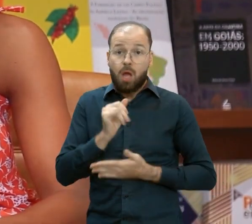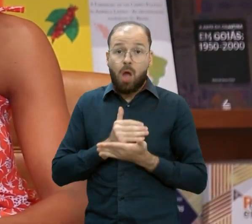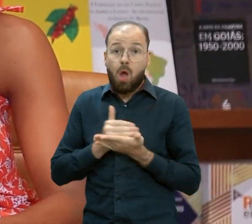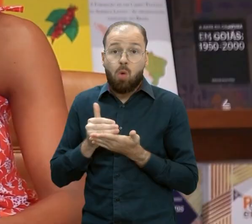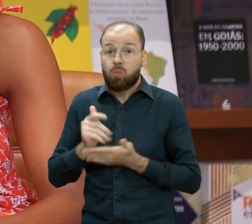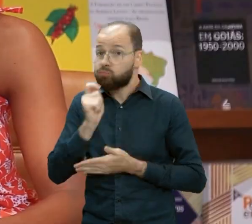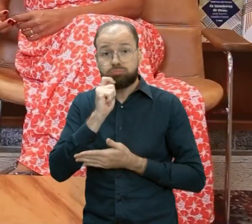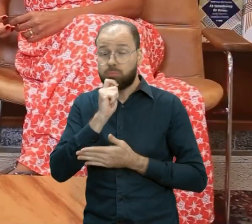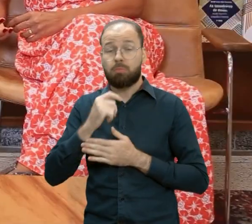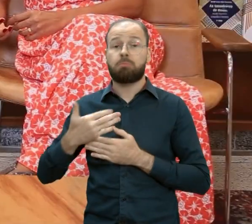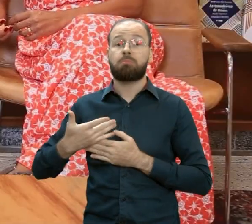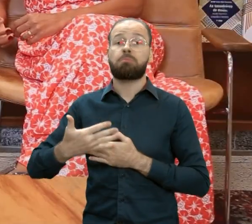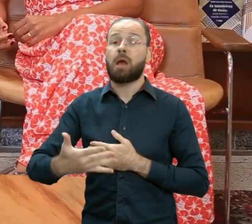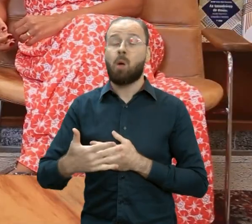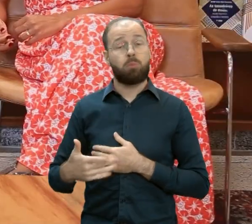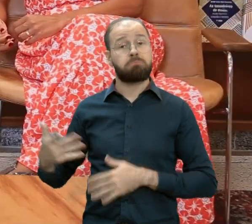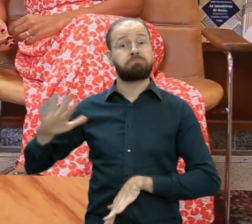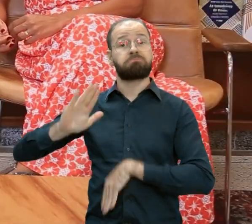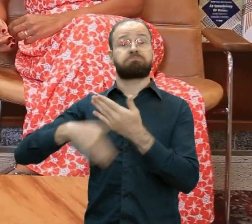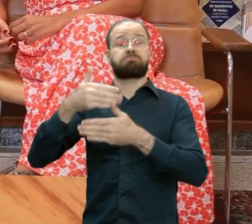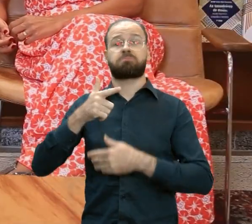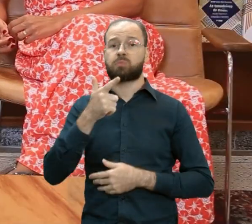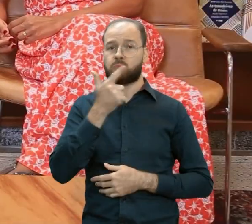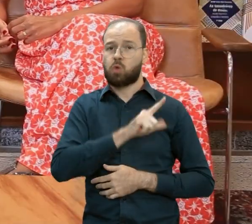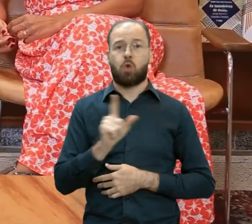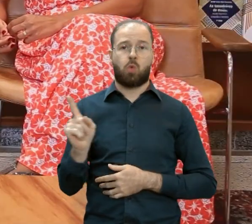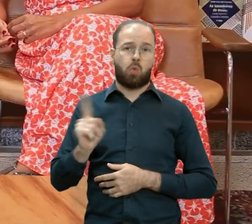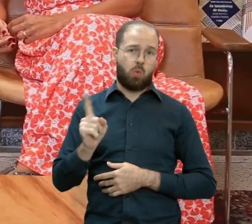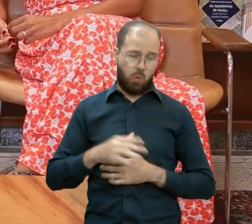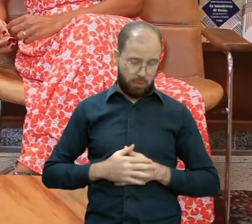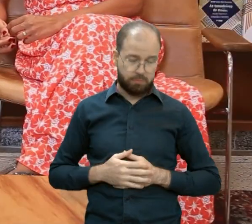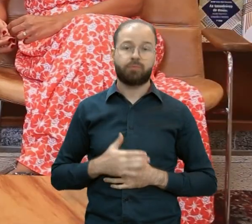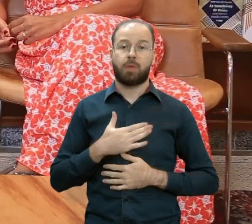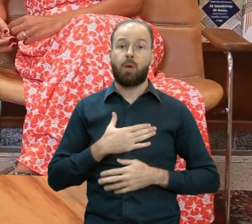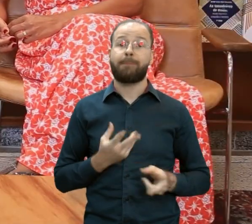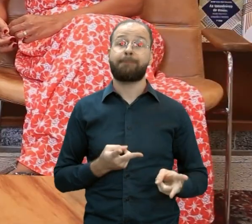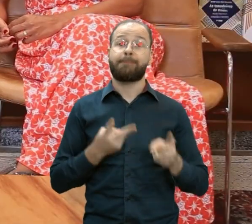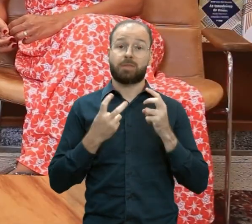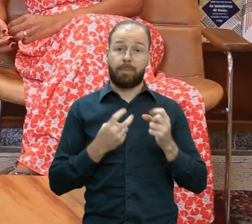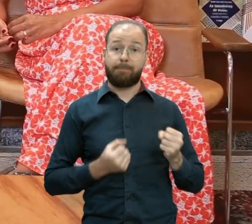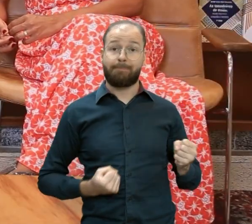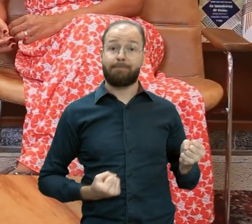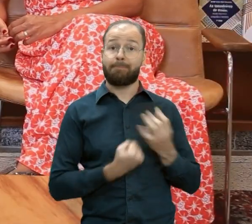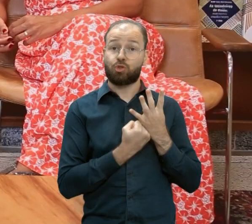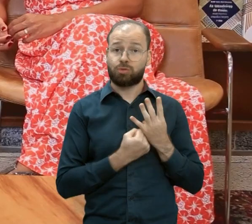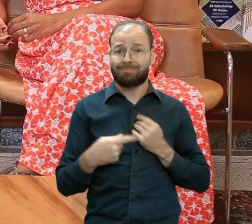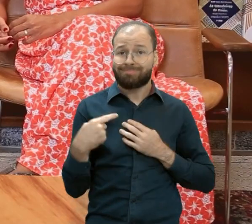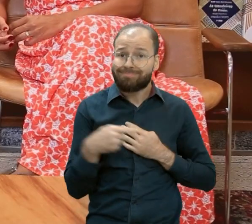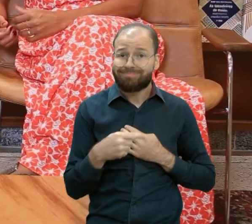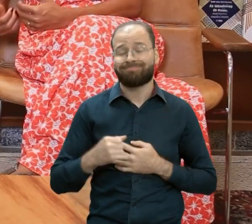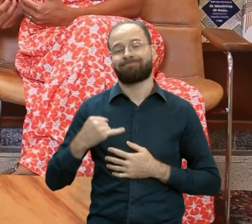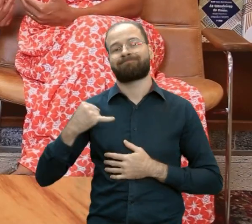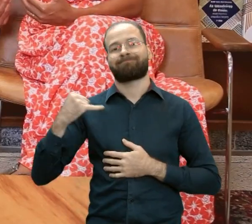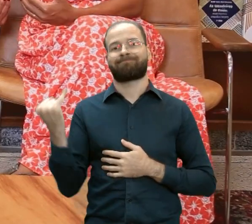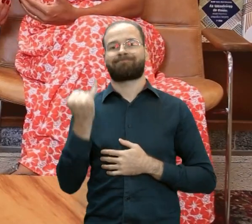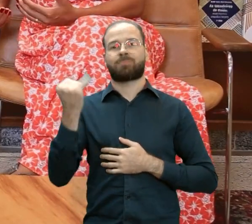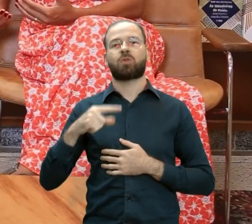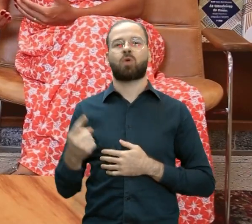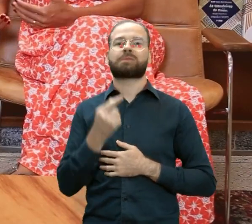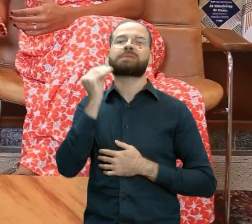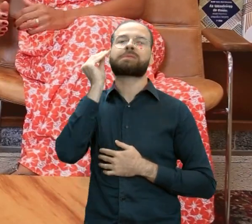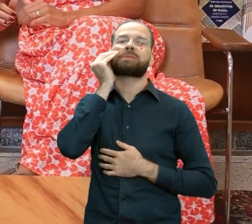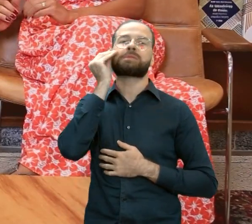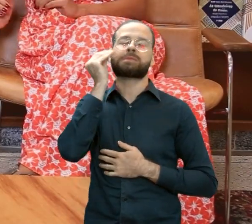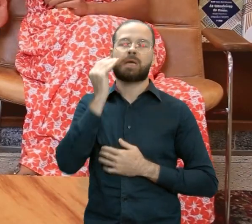muito menos o fim. Então, eu percebo que as políticas de ações afirmativas elas são fundamentais para tentar